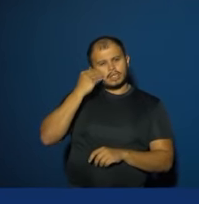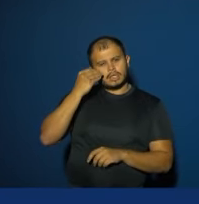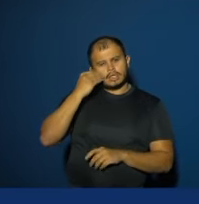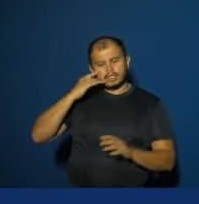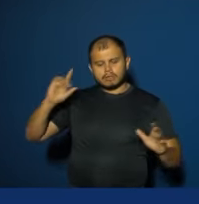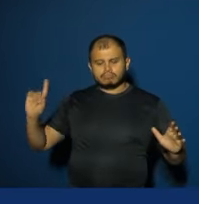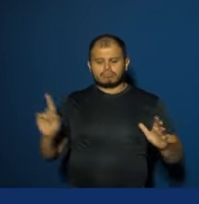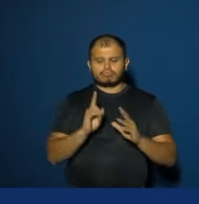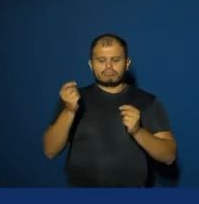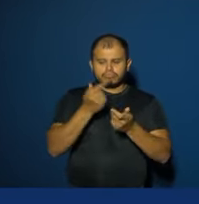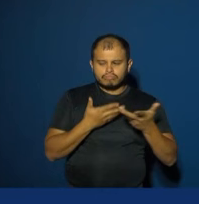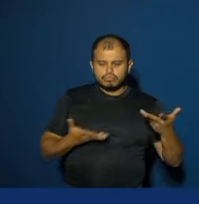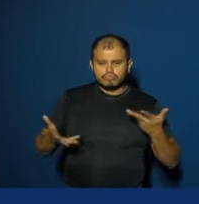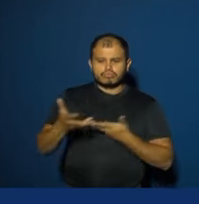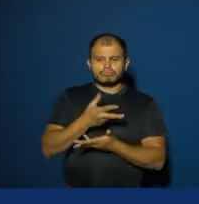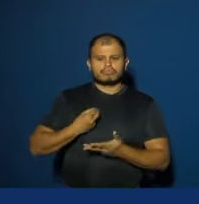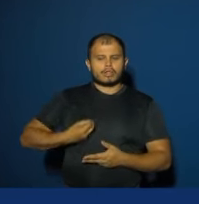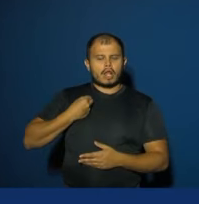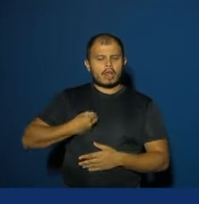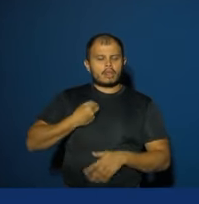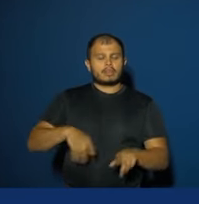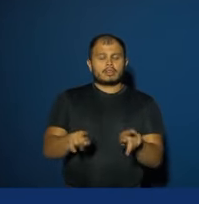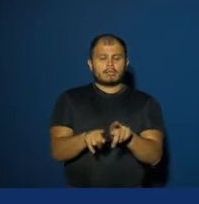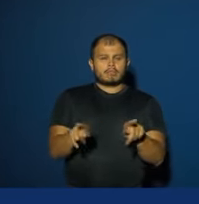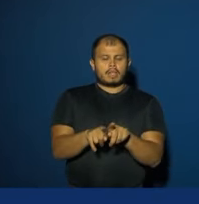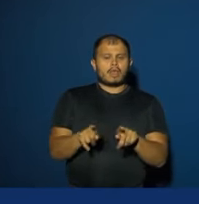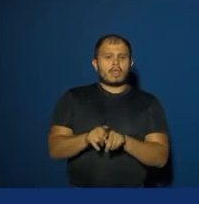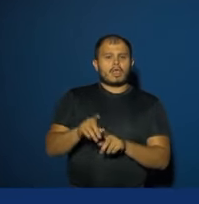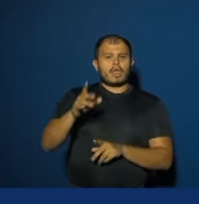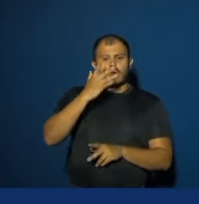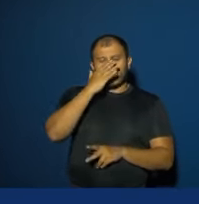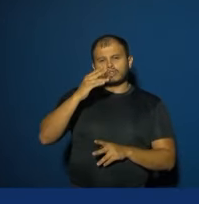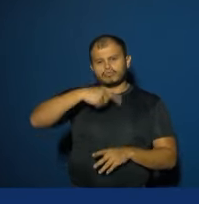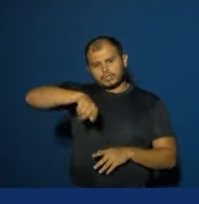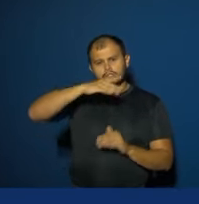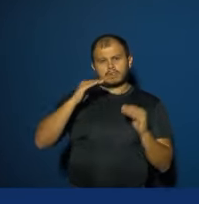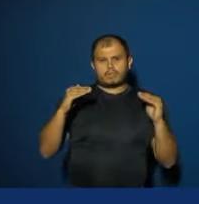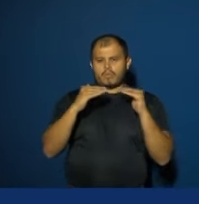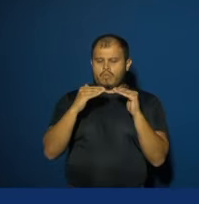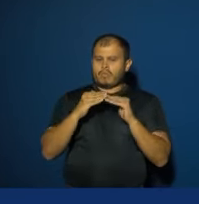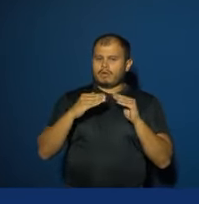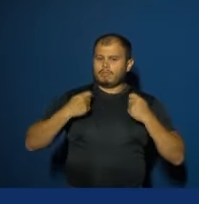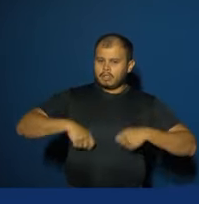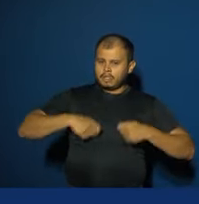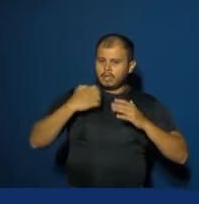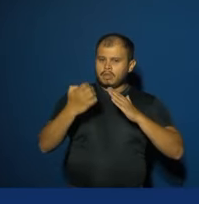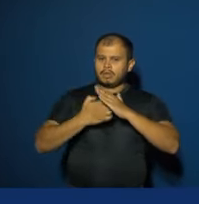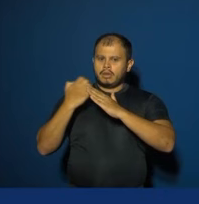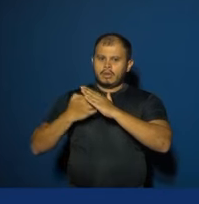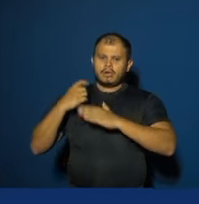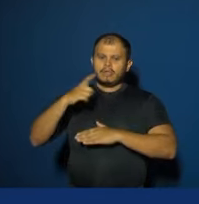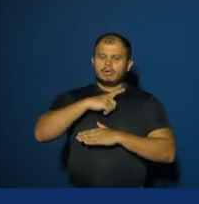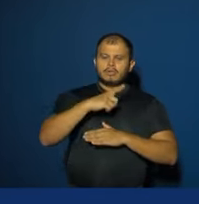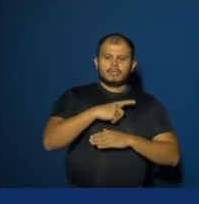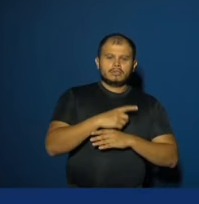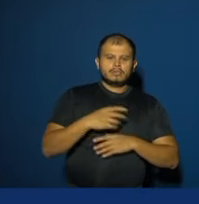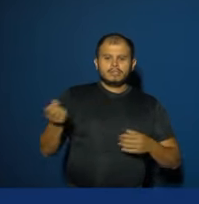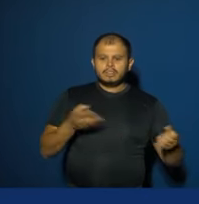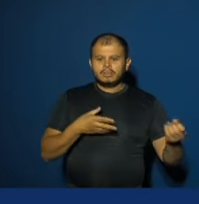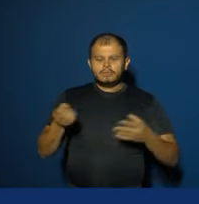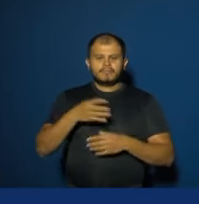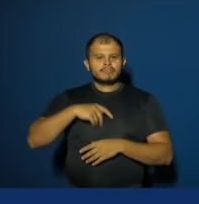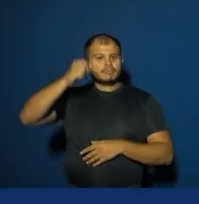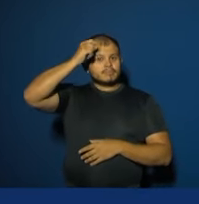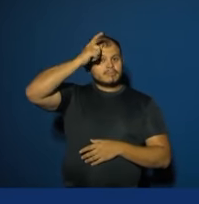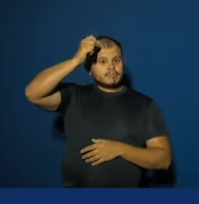share of Life né do Consumidor eh eu acho que talvez vocês concordem comigo que as empresas Elas tiveram que passar por uma série de transformações